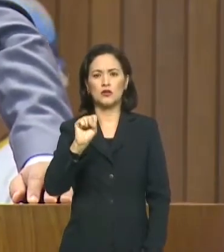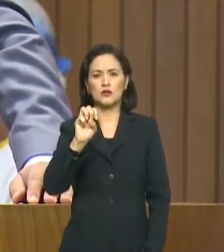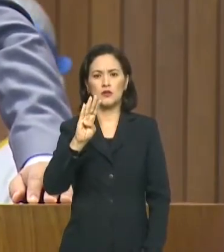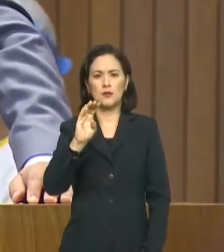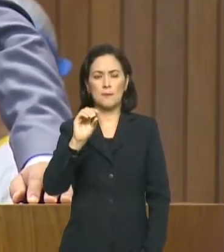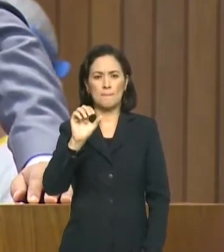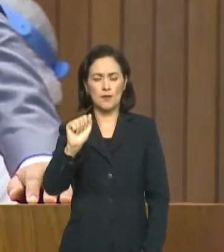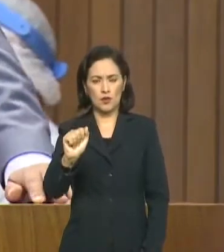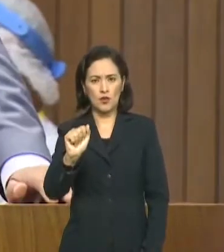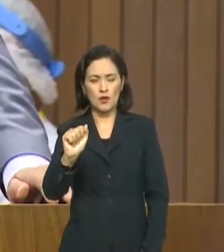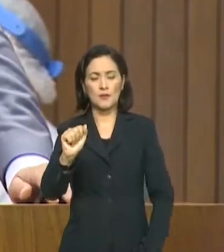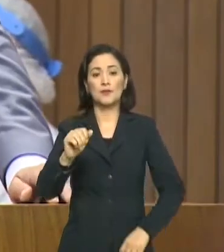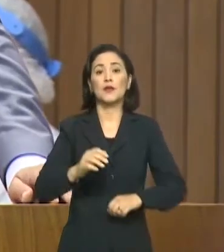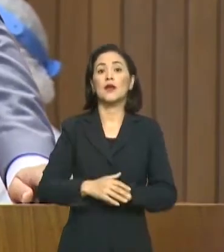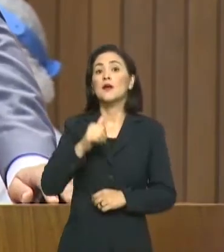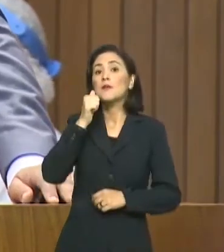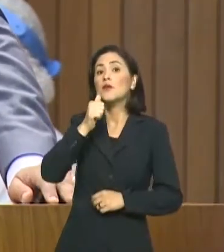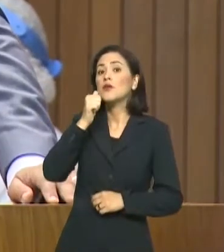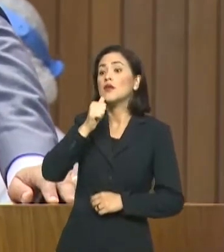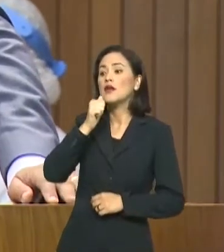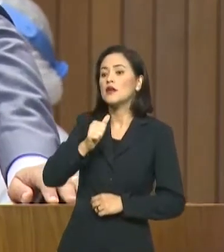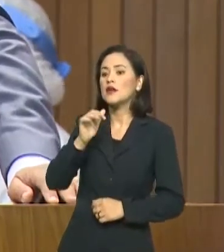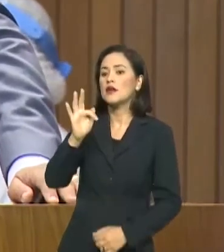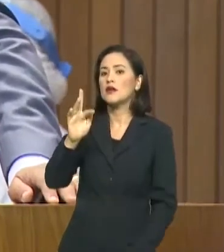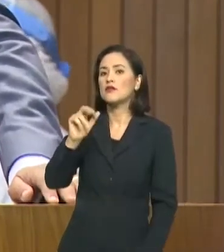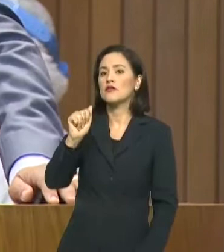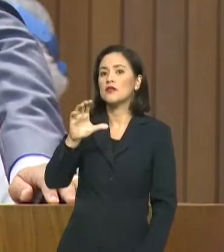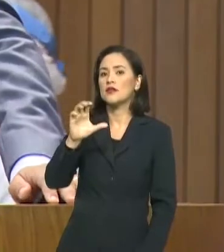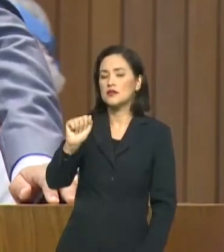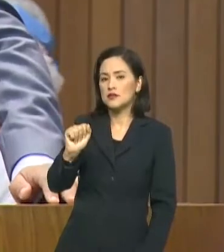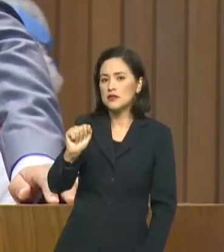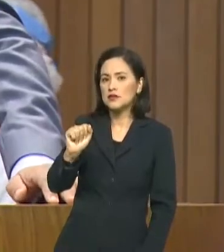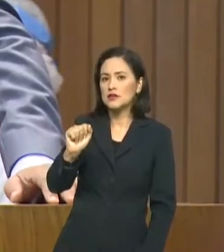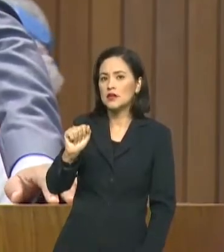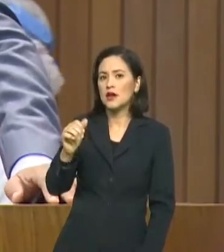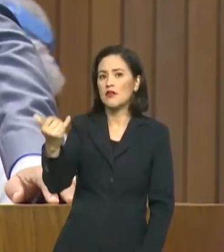TV aberta. Isso é muito importante. As